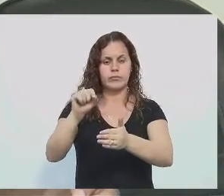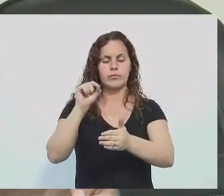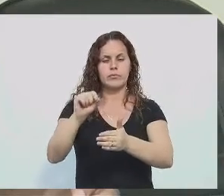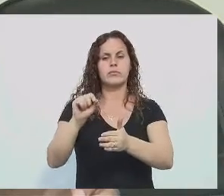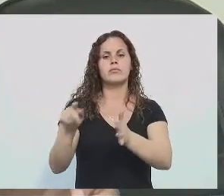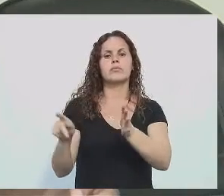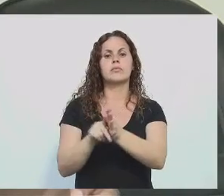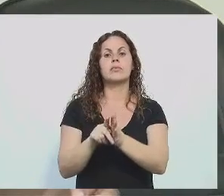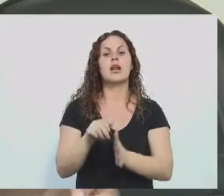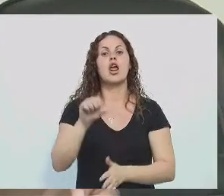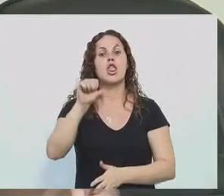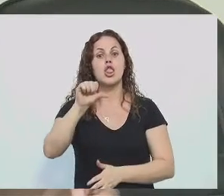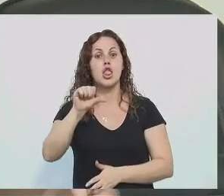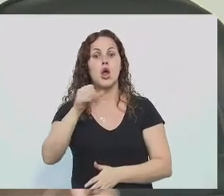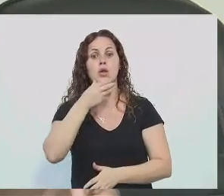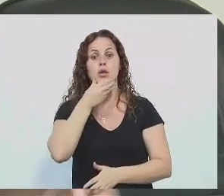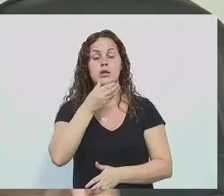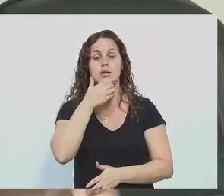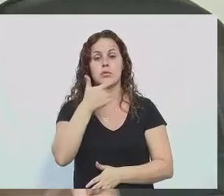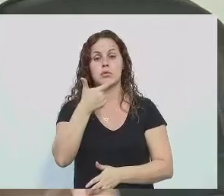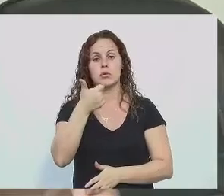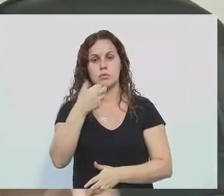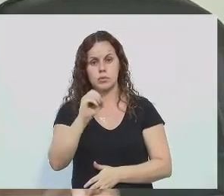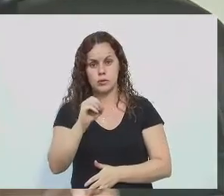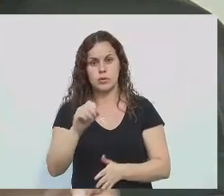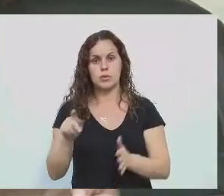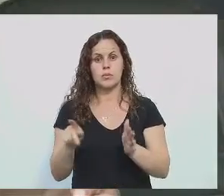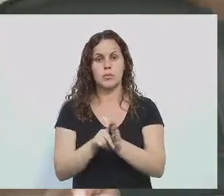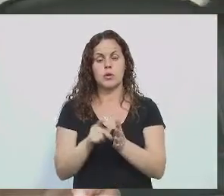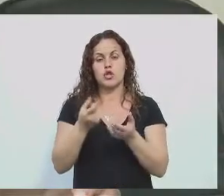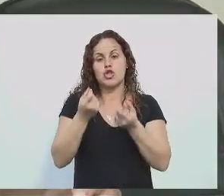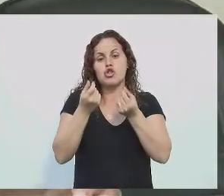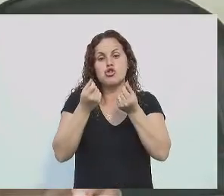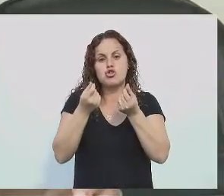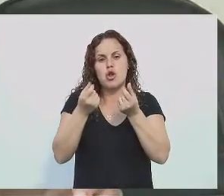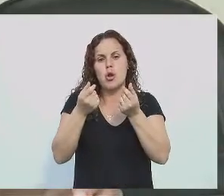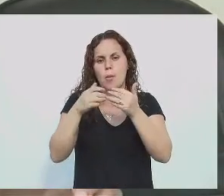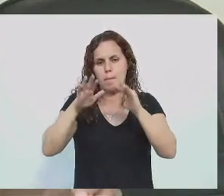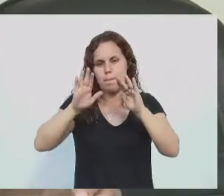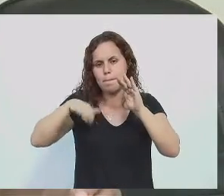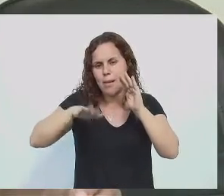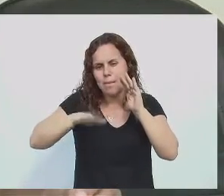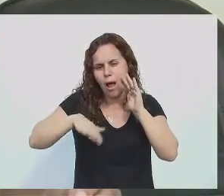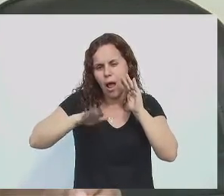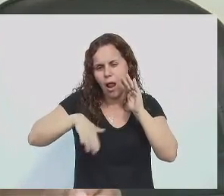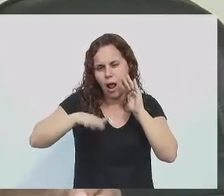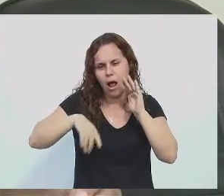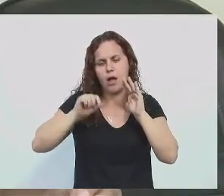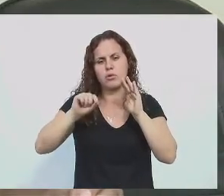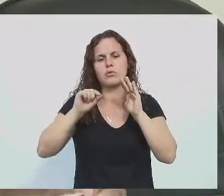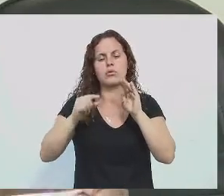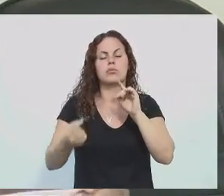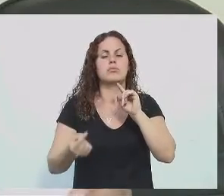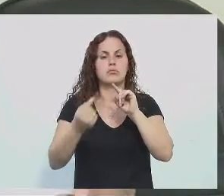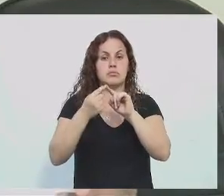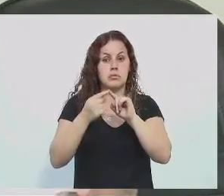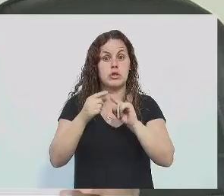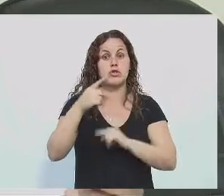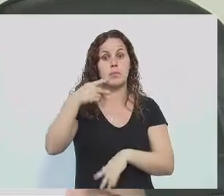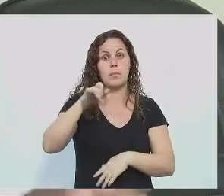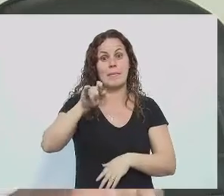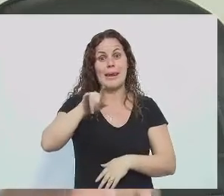9 de dezembro de 2020, na modalidade de menor preço global, como objeto do pregão tem-se a